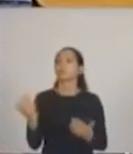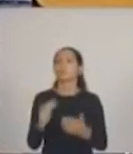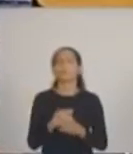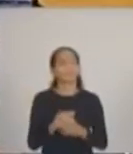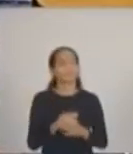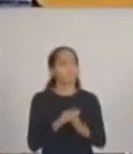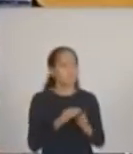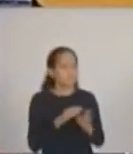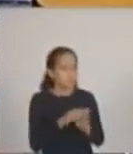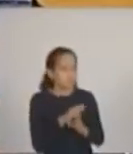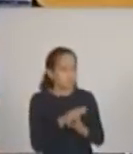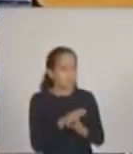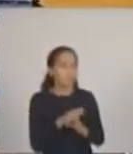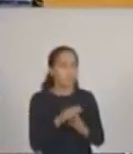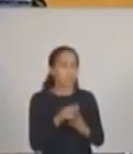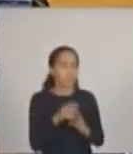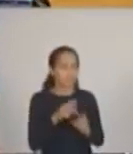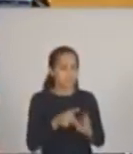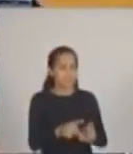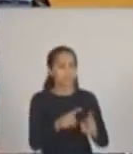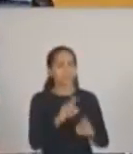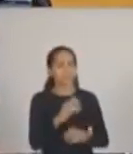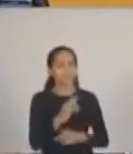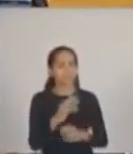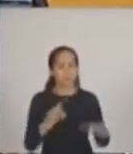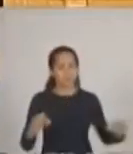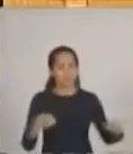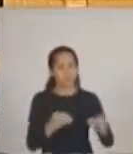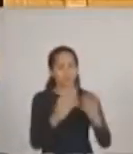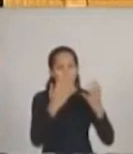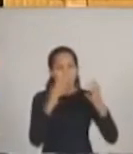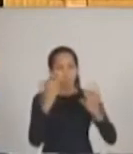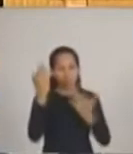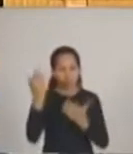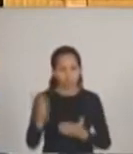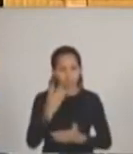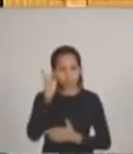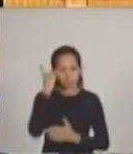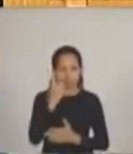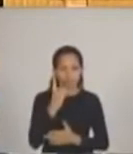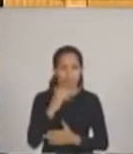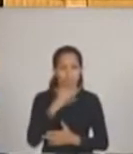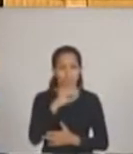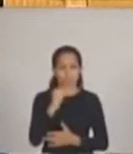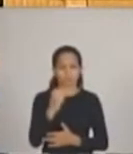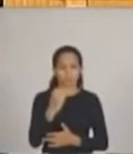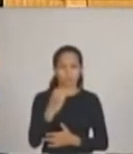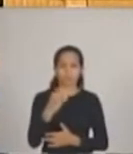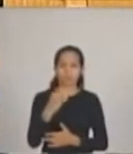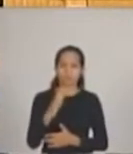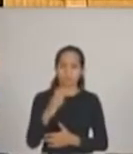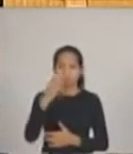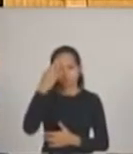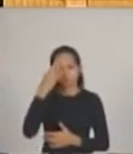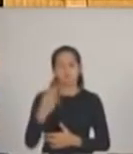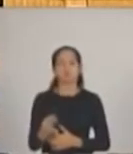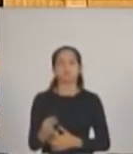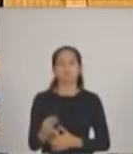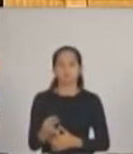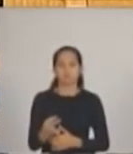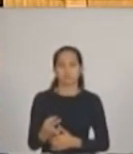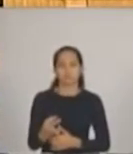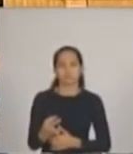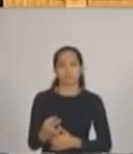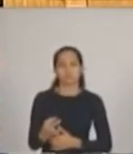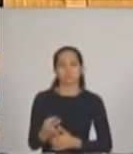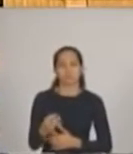pelo voto, pela manutenção do veto total e parabenizar a deputada Janete de Sá pela compreensão e